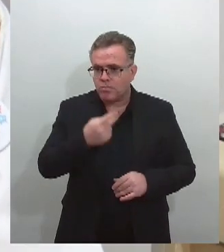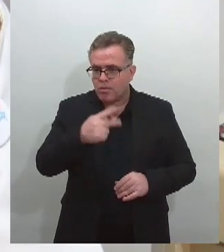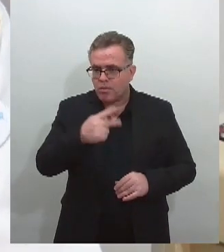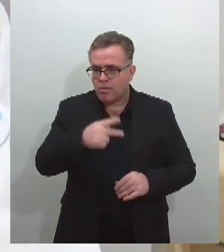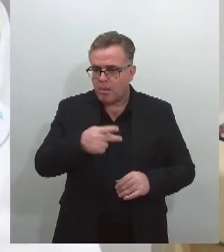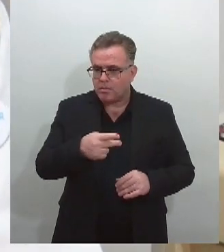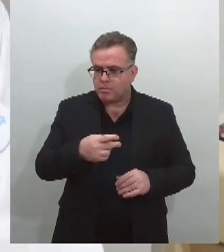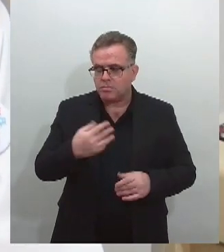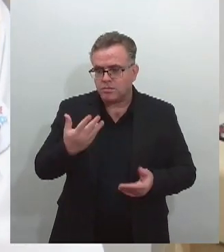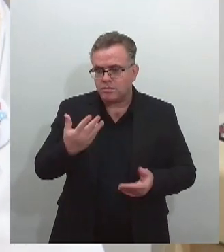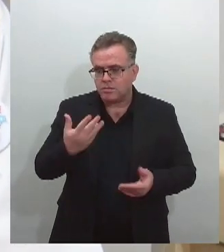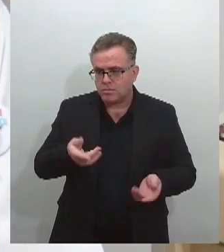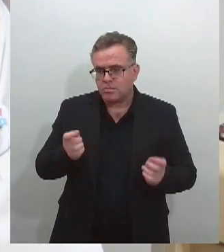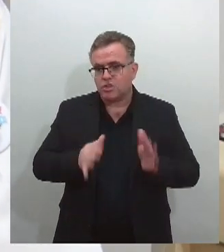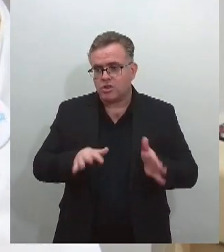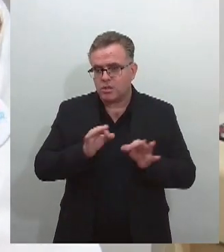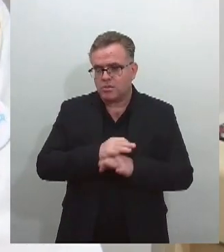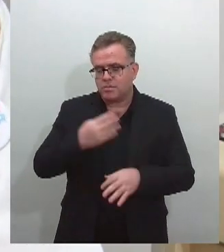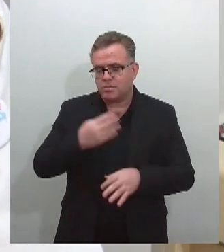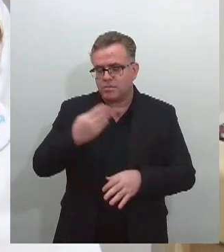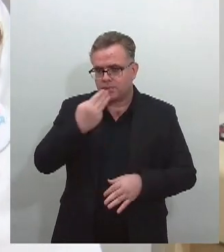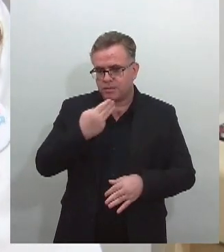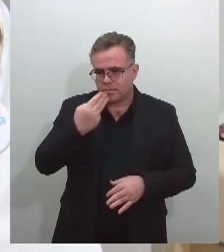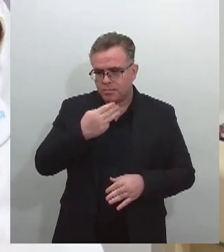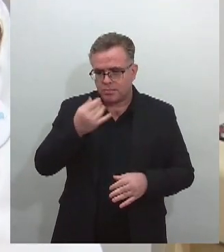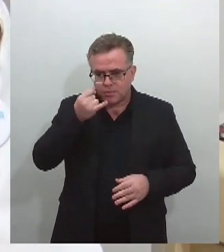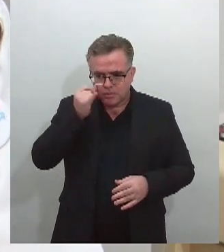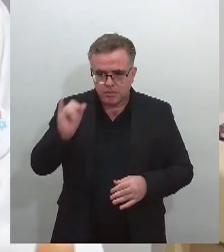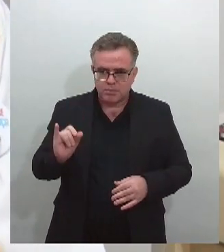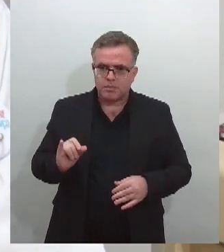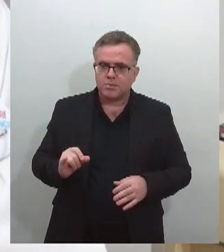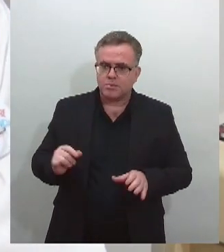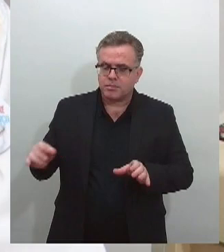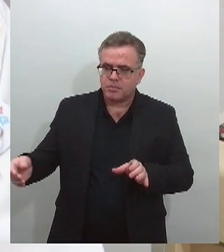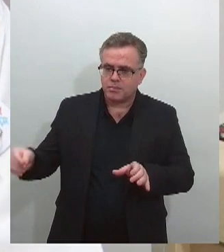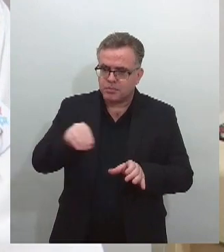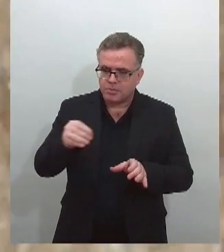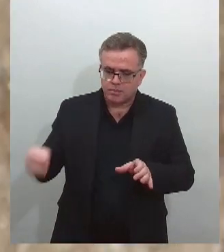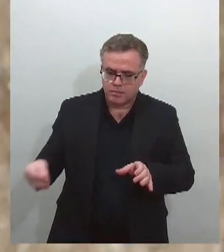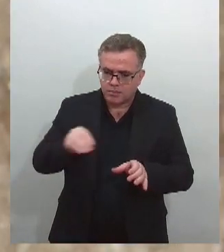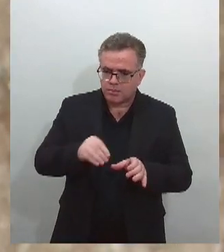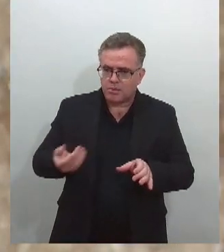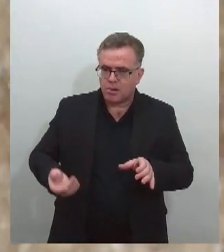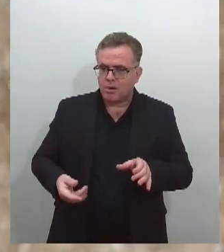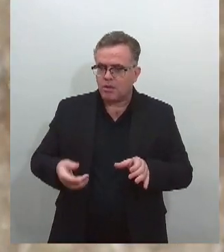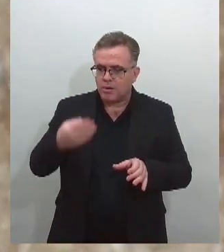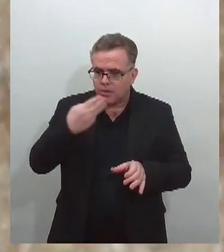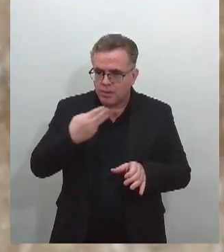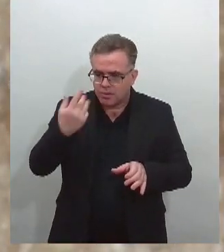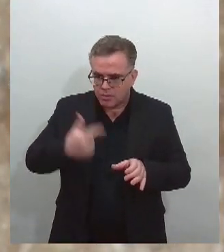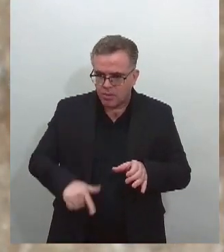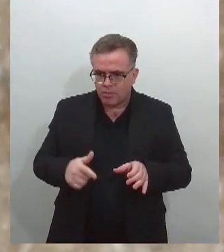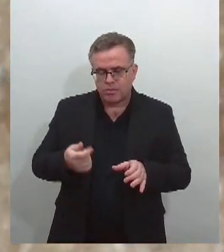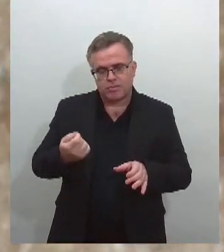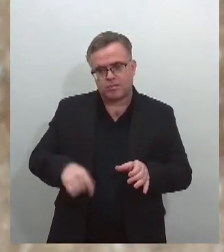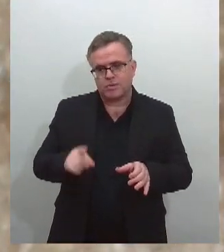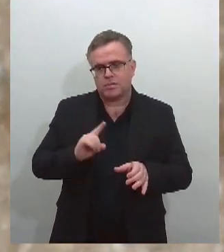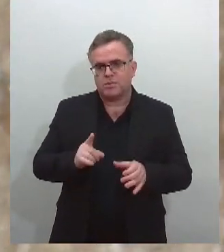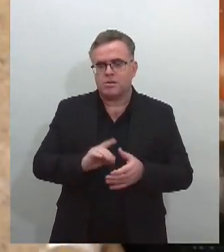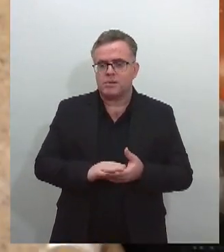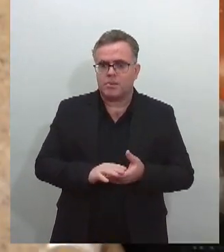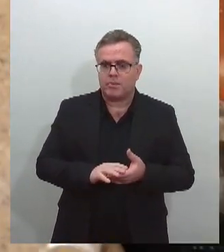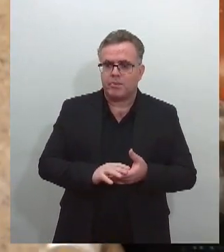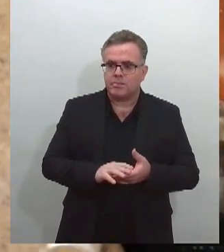aquele componente, evitando que você precise adicionar o açúcar extra. Como alternativa ao açúcar ou